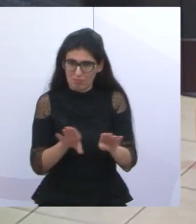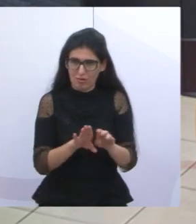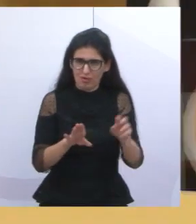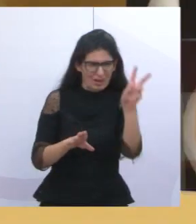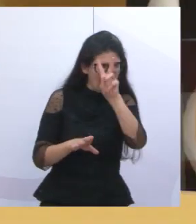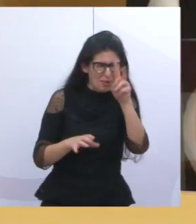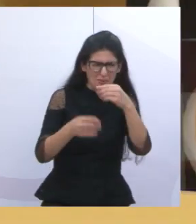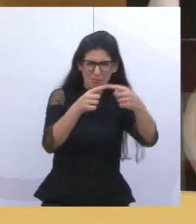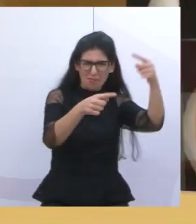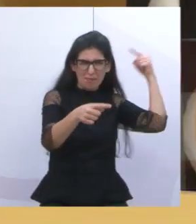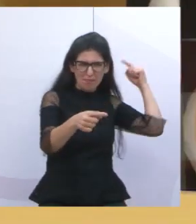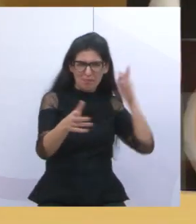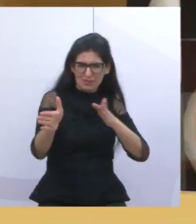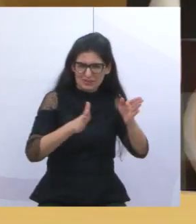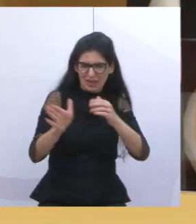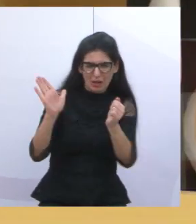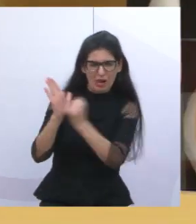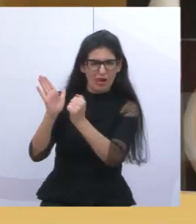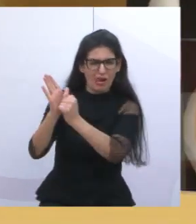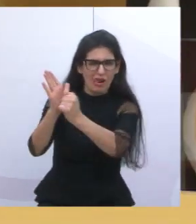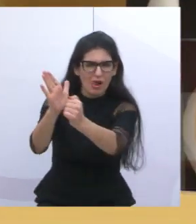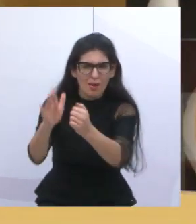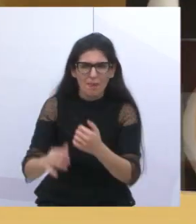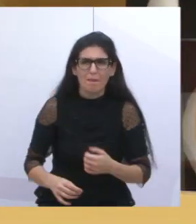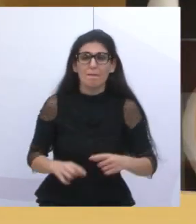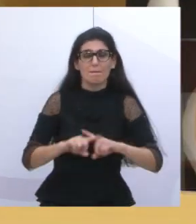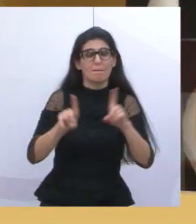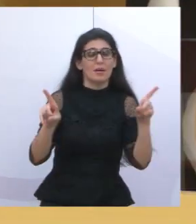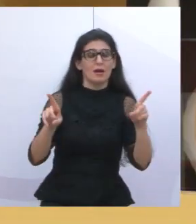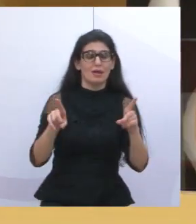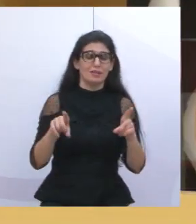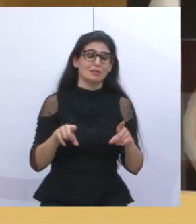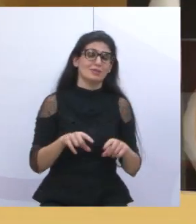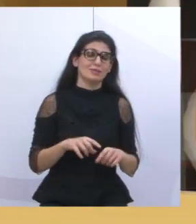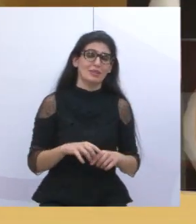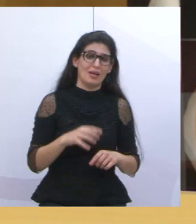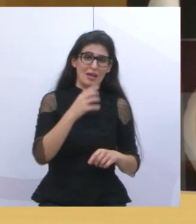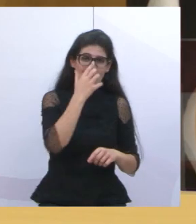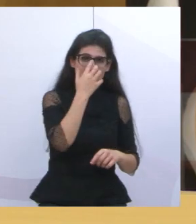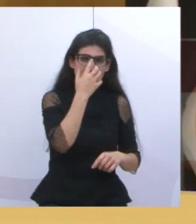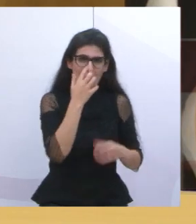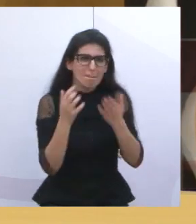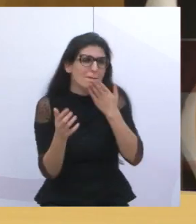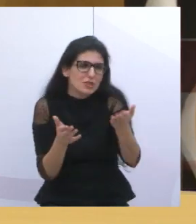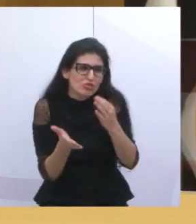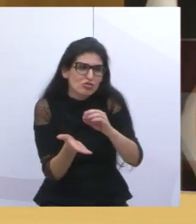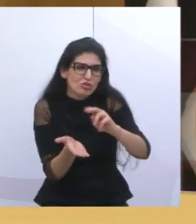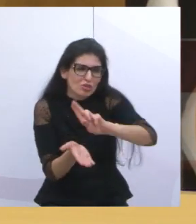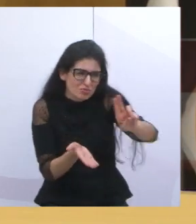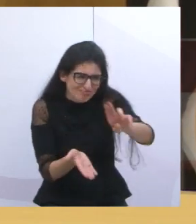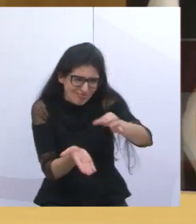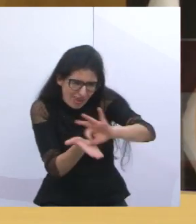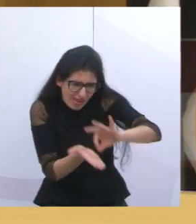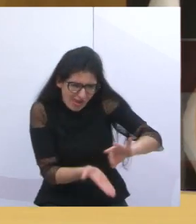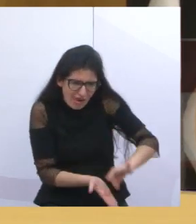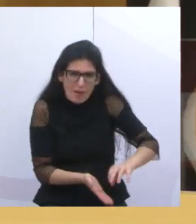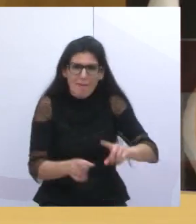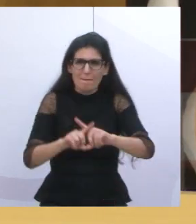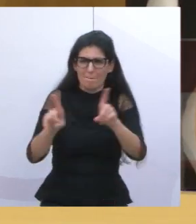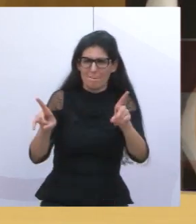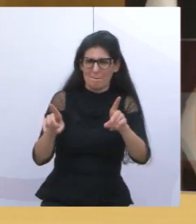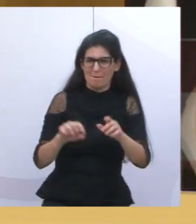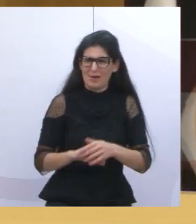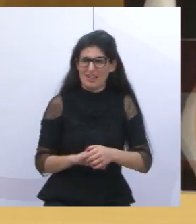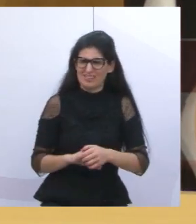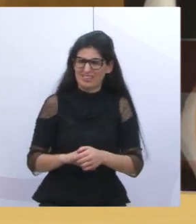porta, sou testemunho disso. Mas essa lei, ela estava sendo aplicada, vereador Arildo, não de acordo com o que ela